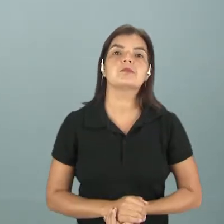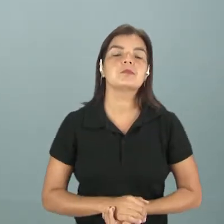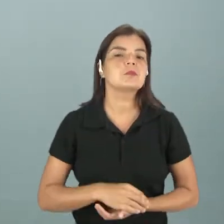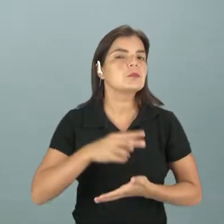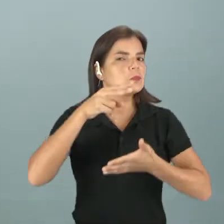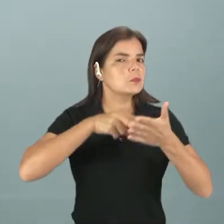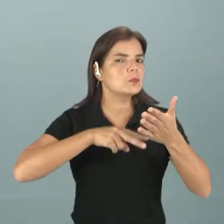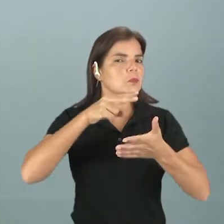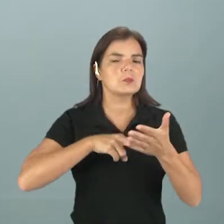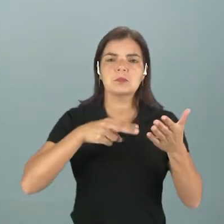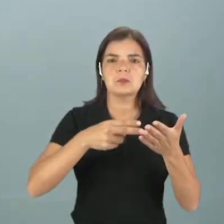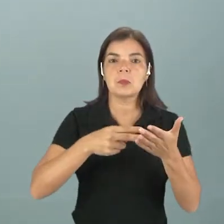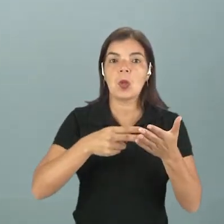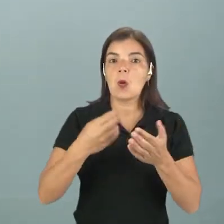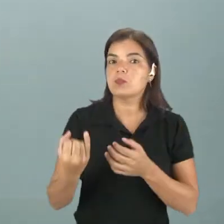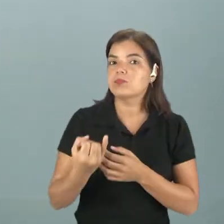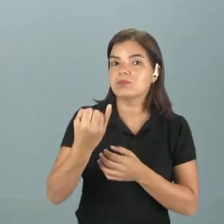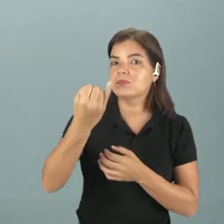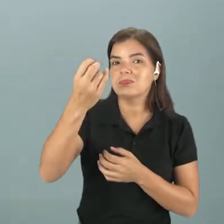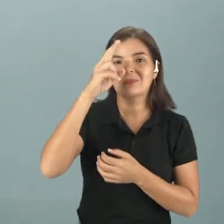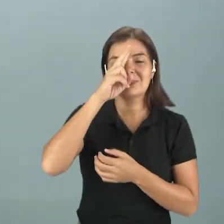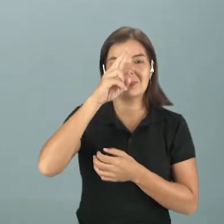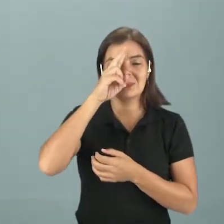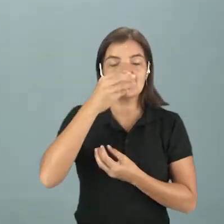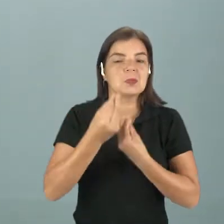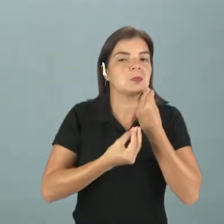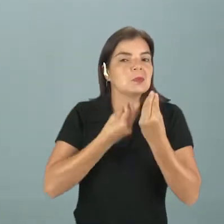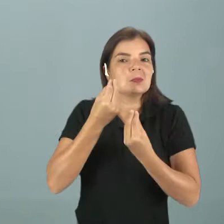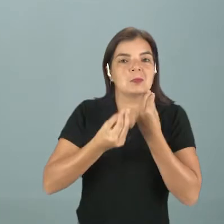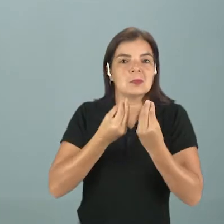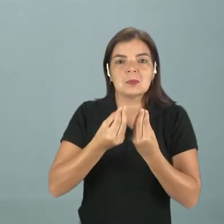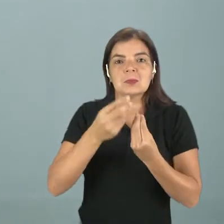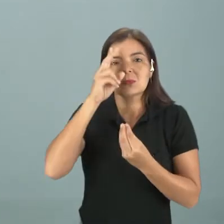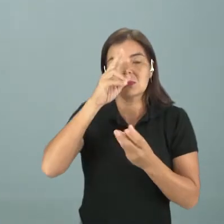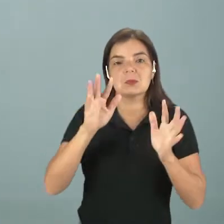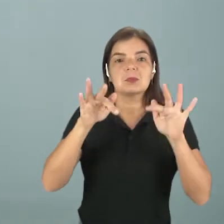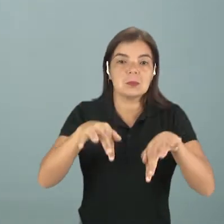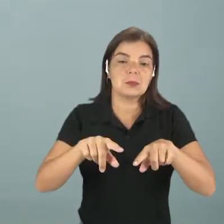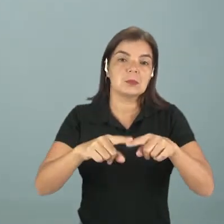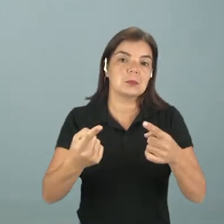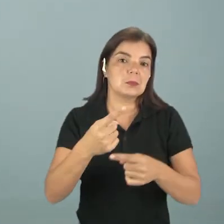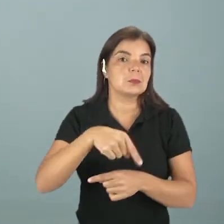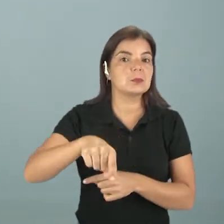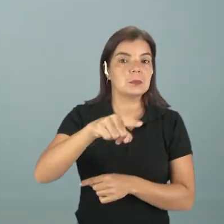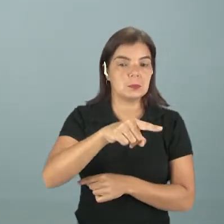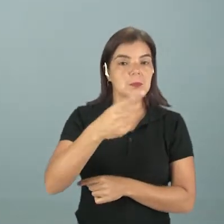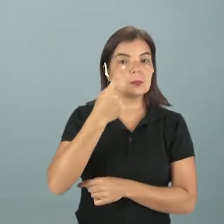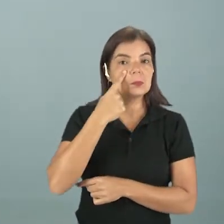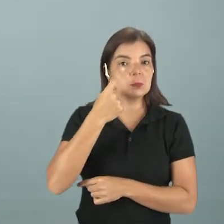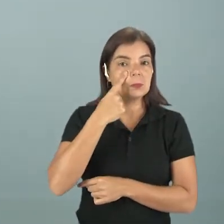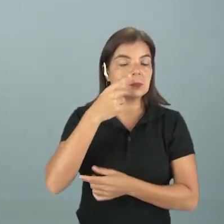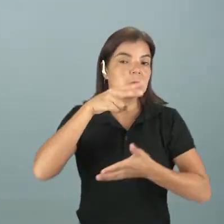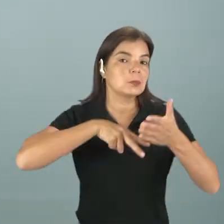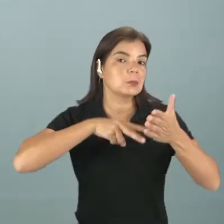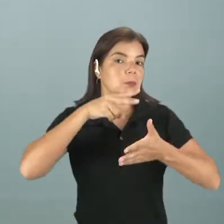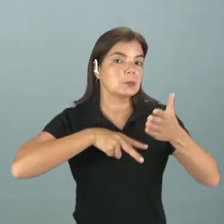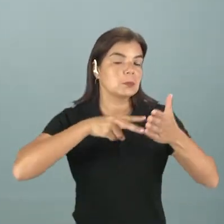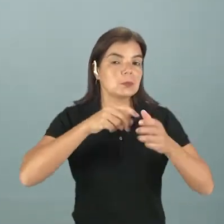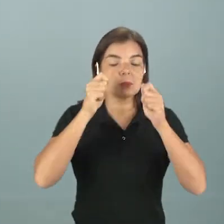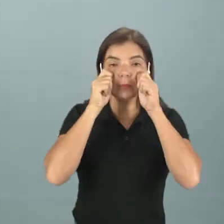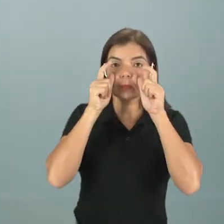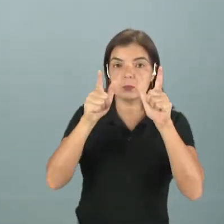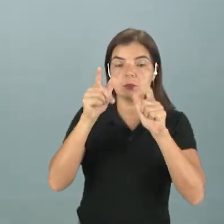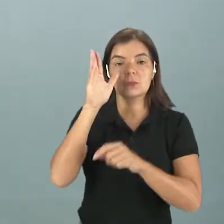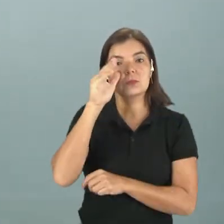vou contar o ponto alto da história, eu não vou contar como essa história termina. Isso vai ficar a critério de quem vai querer ler, para despertar